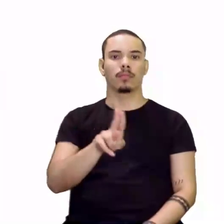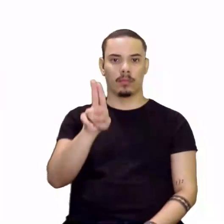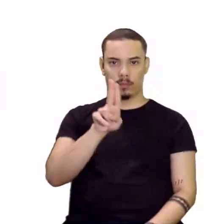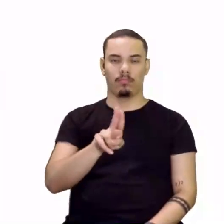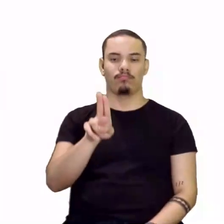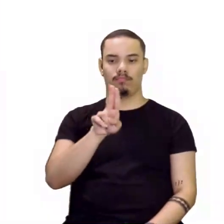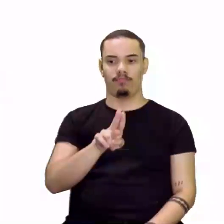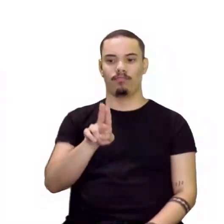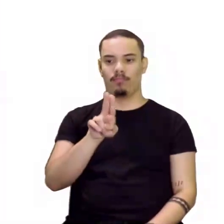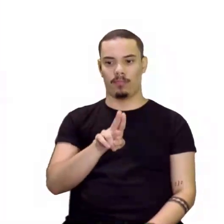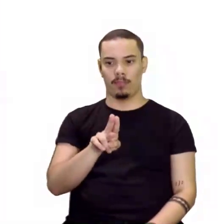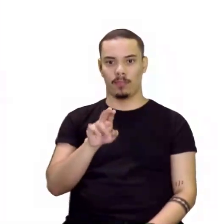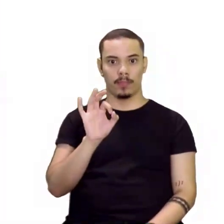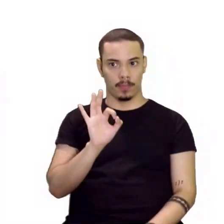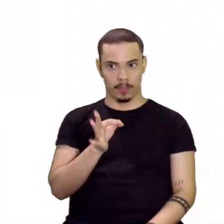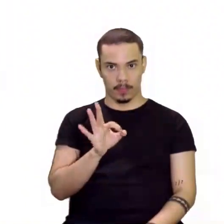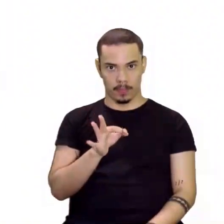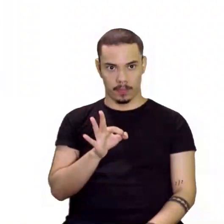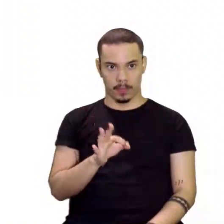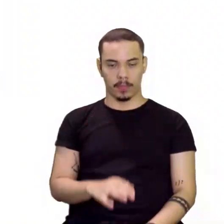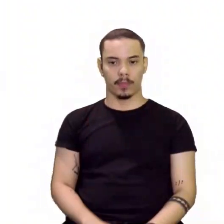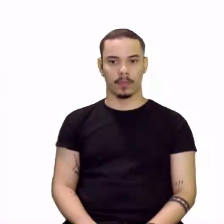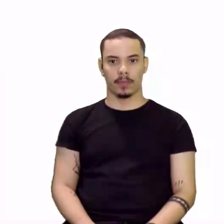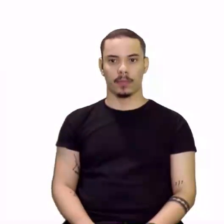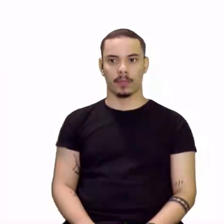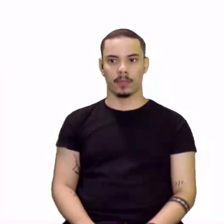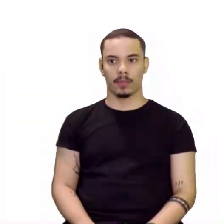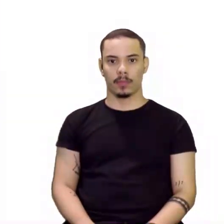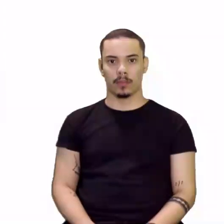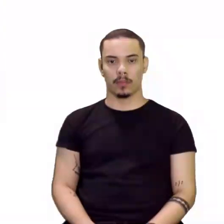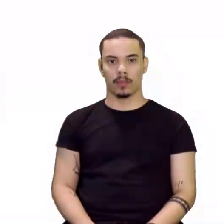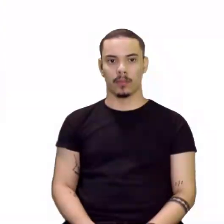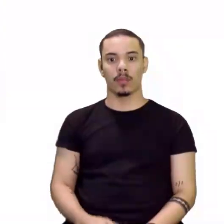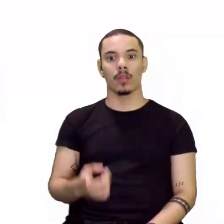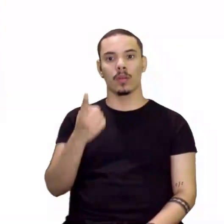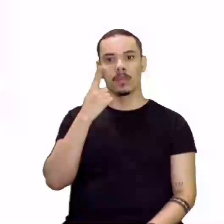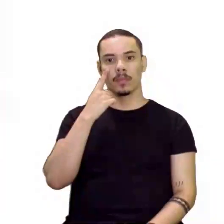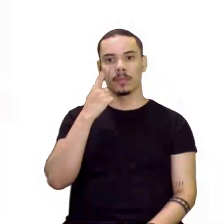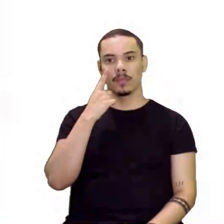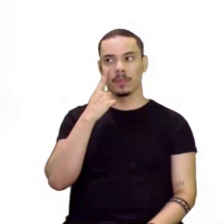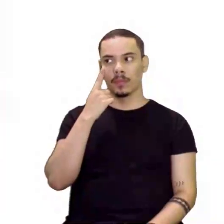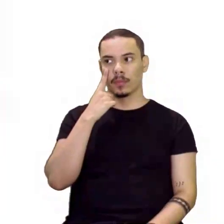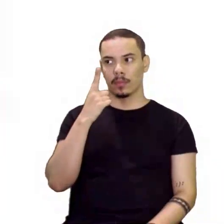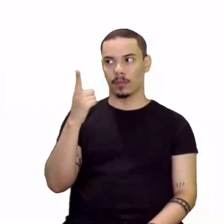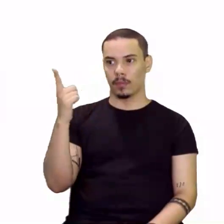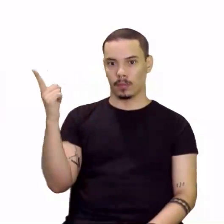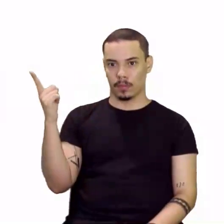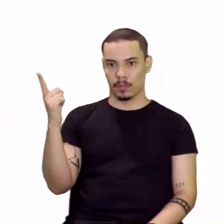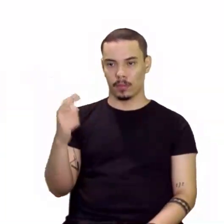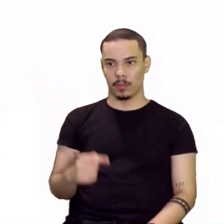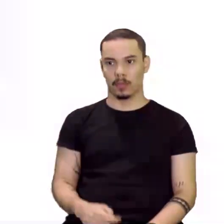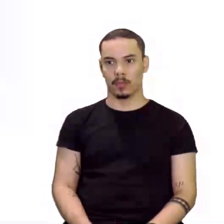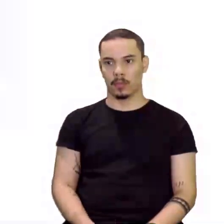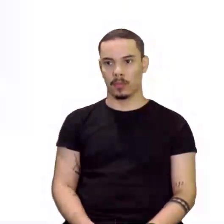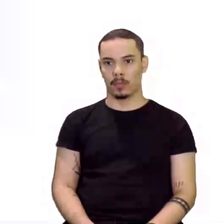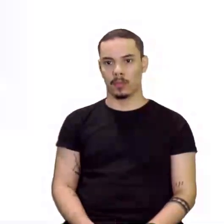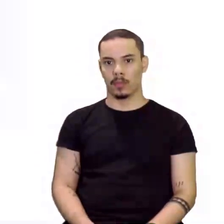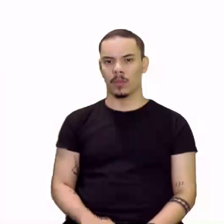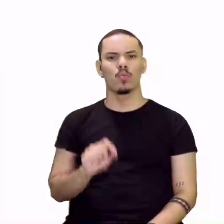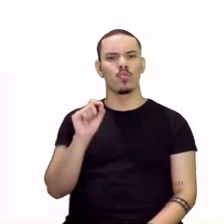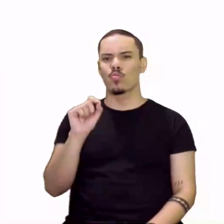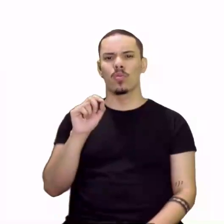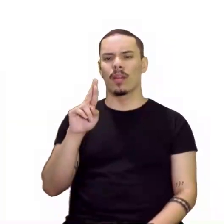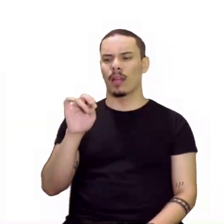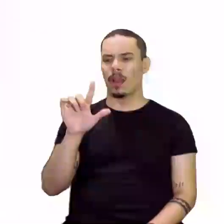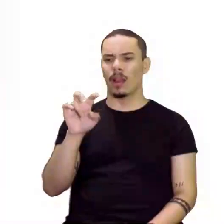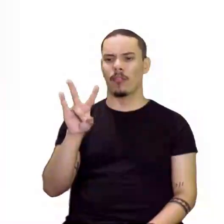transporte. Beleza? Aí, vem aí, dá uma olhada aí nesse relevo. Ó. E o que é relevo,